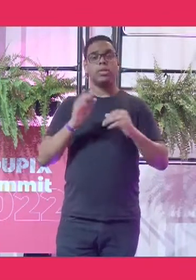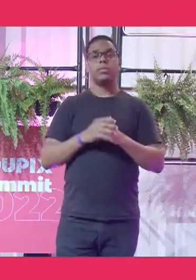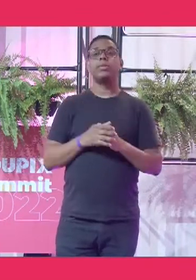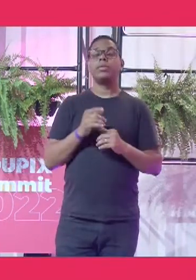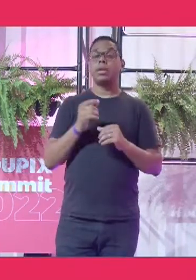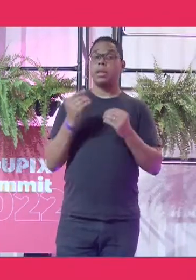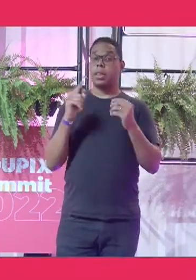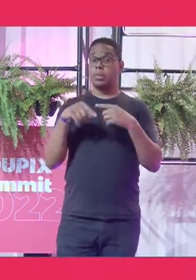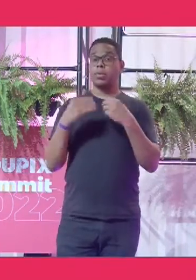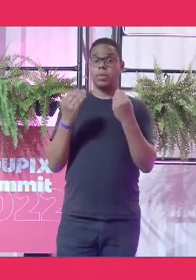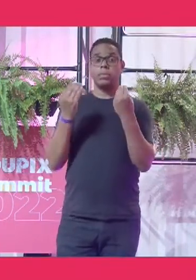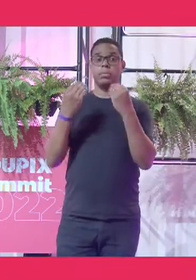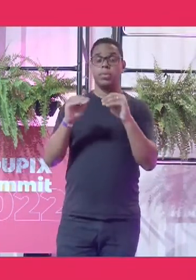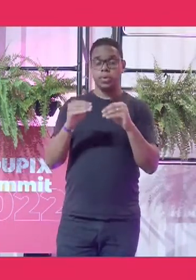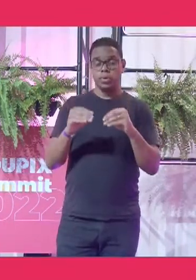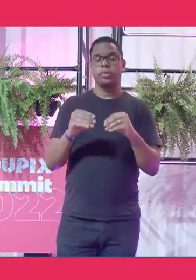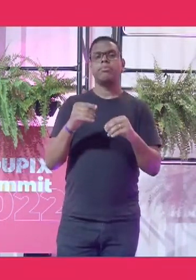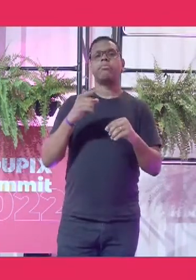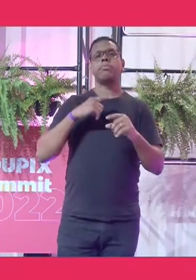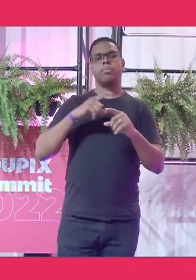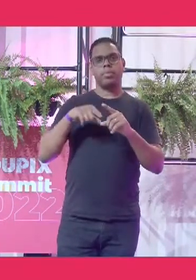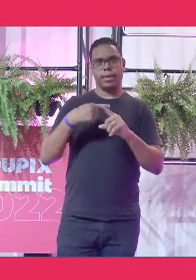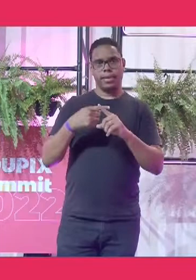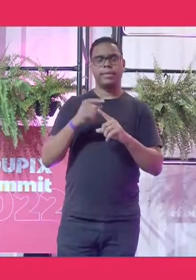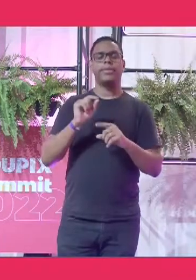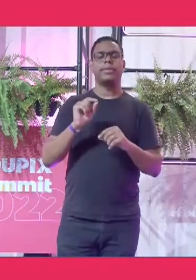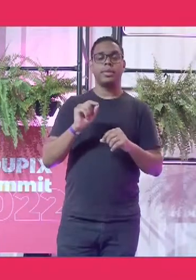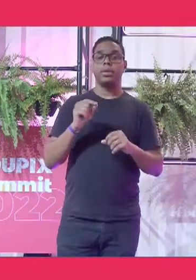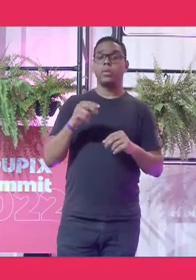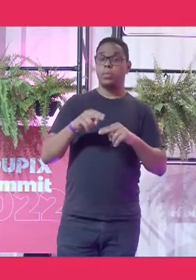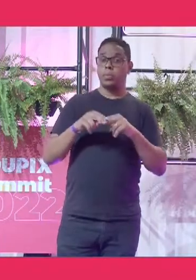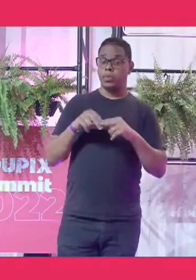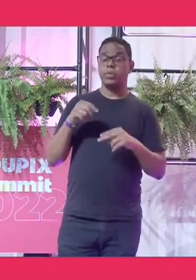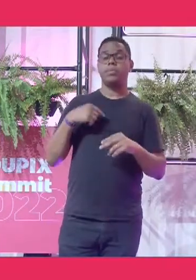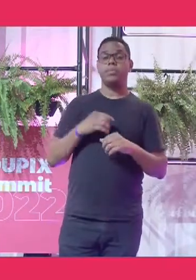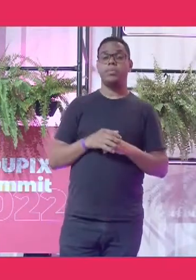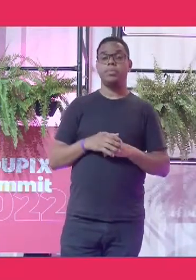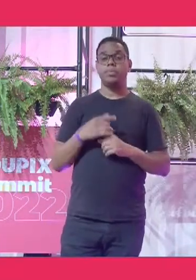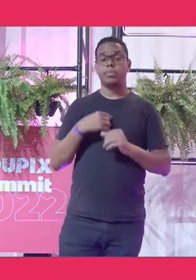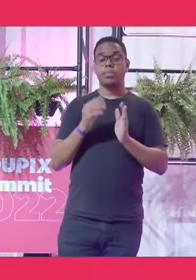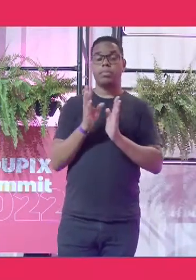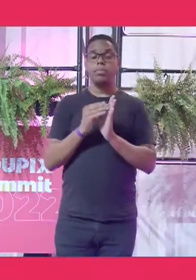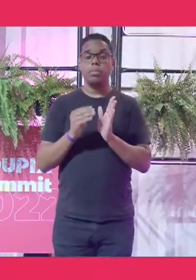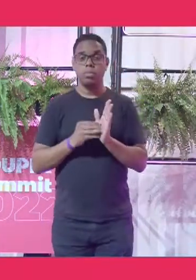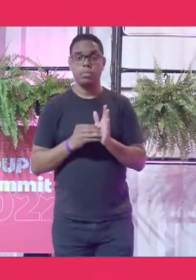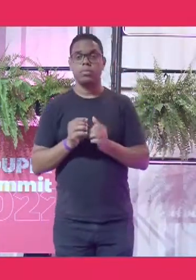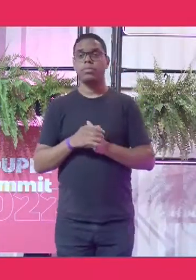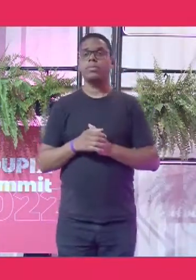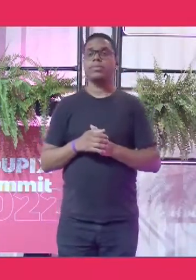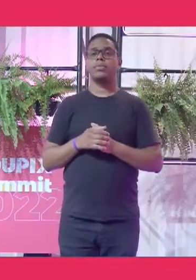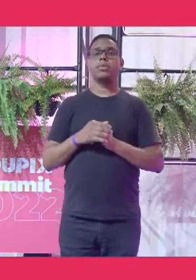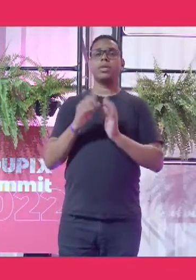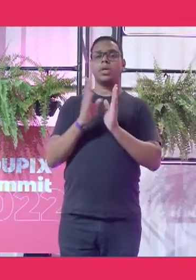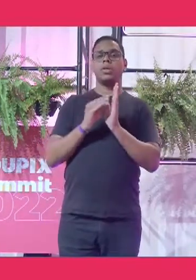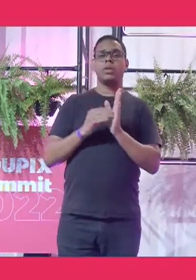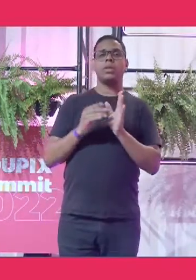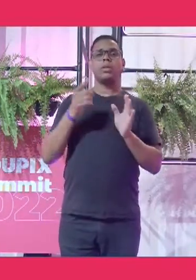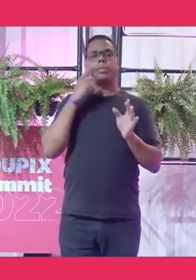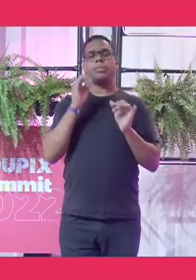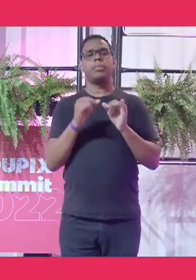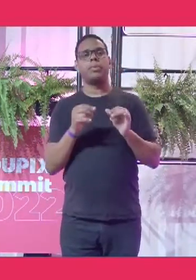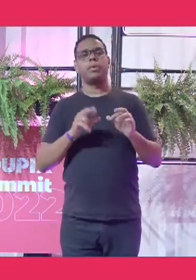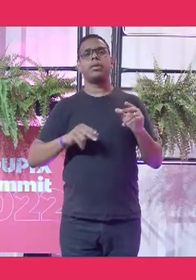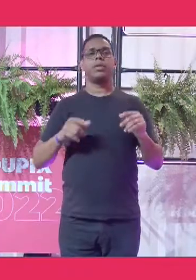vai postar e vai doer muito mais. É então, verdade. O fato de eu ver conteúdos muito bobos e